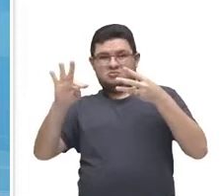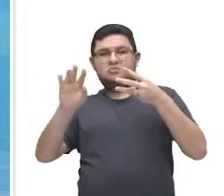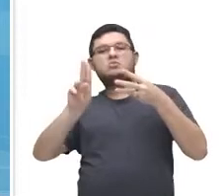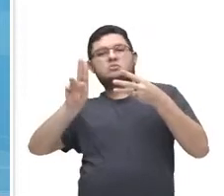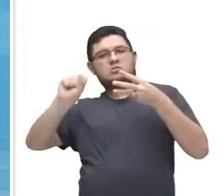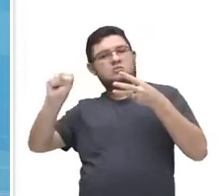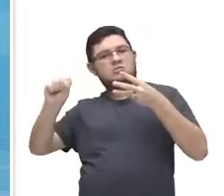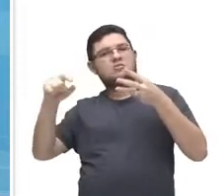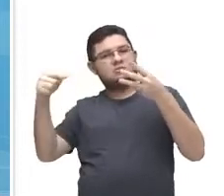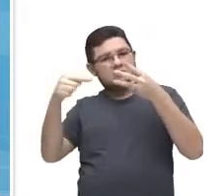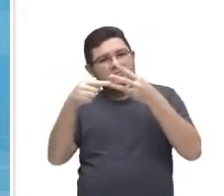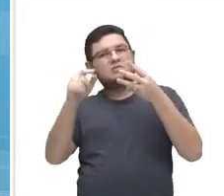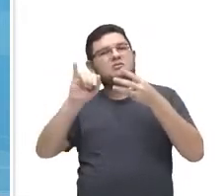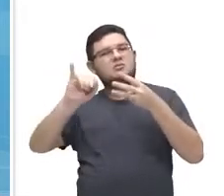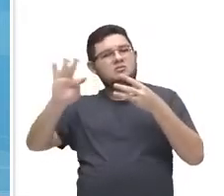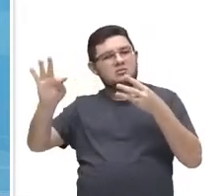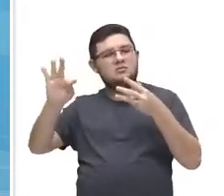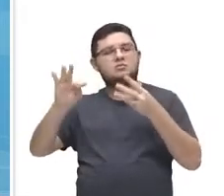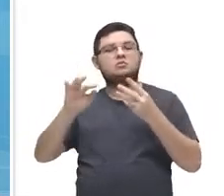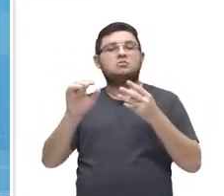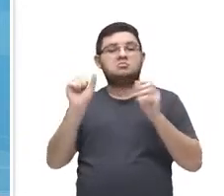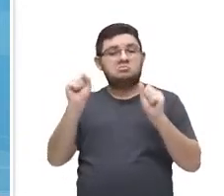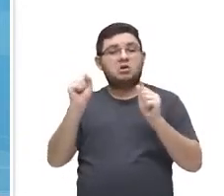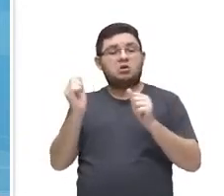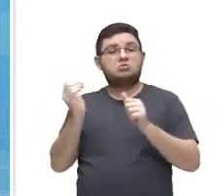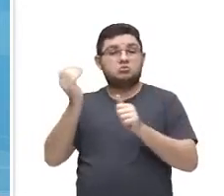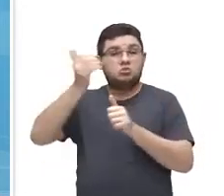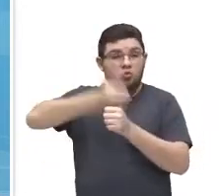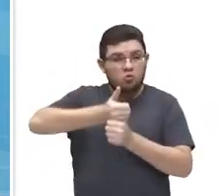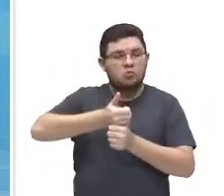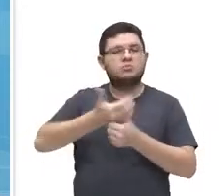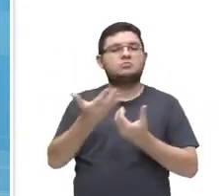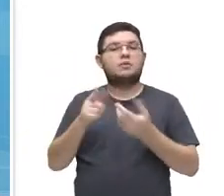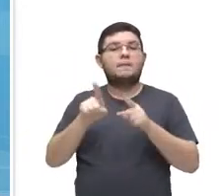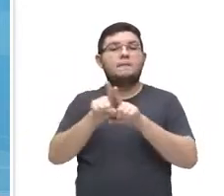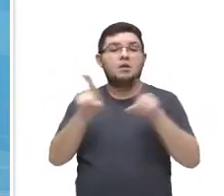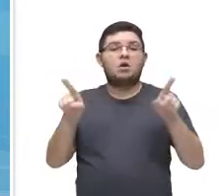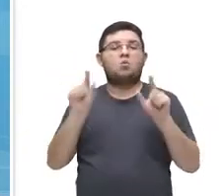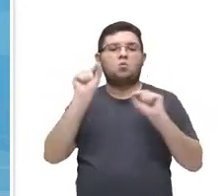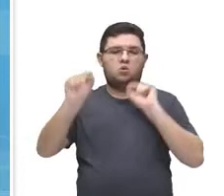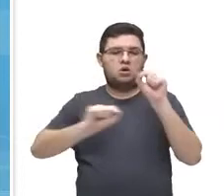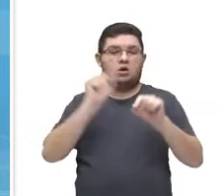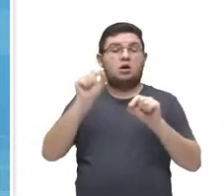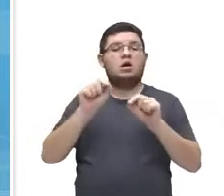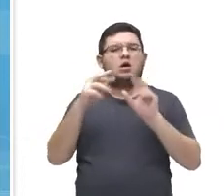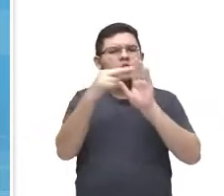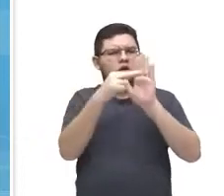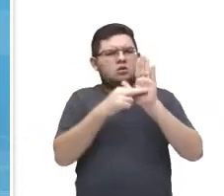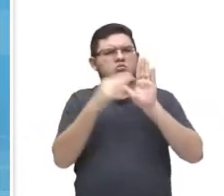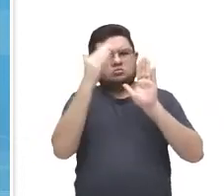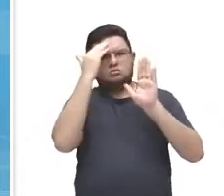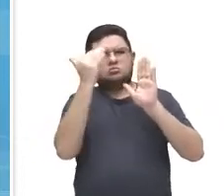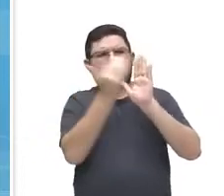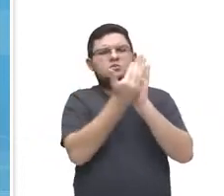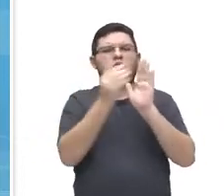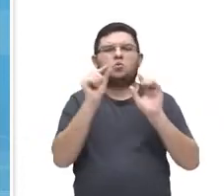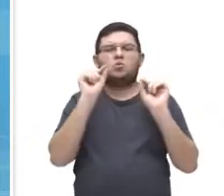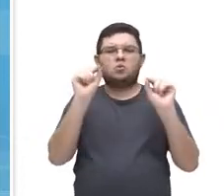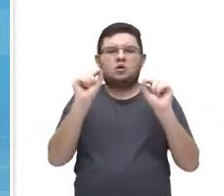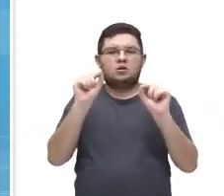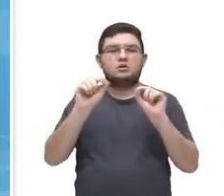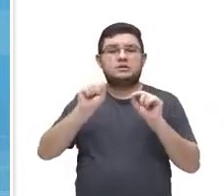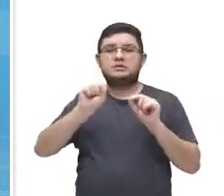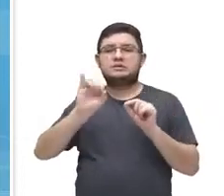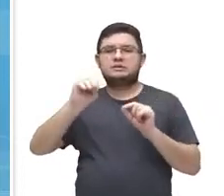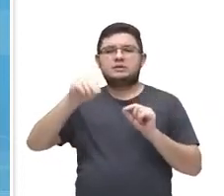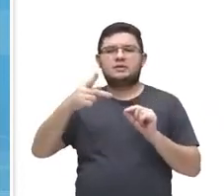posso ter um nome próprio substituindo. Ainda assim, é uma regra que eu tenho que tomar cuidado. O the simple present, na